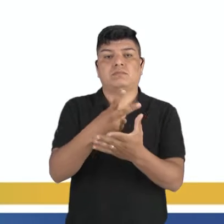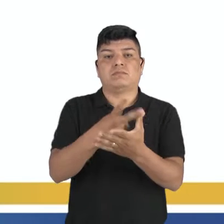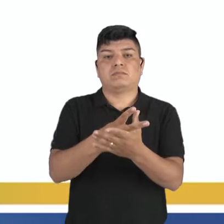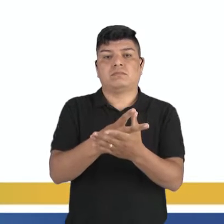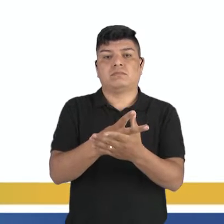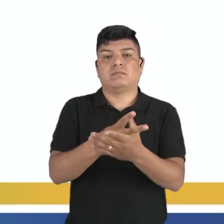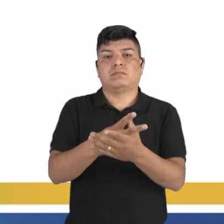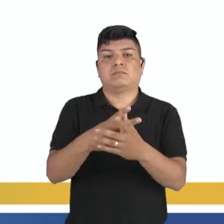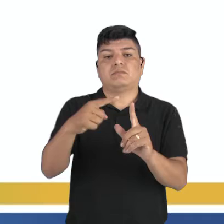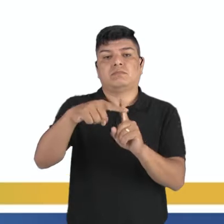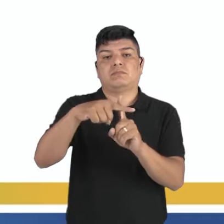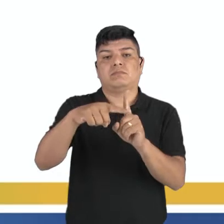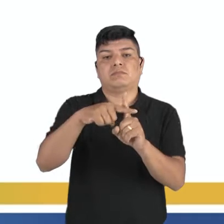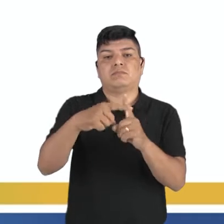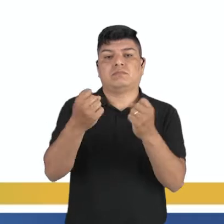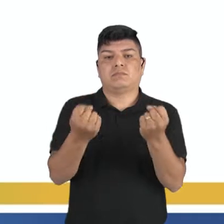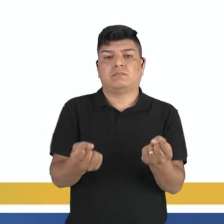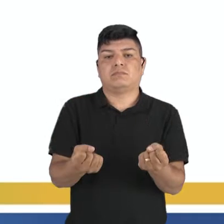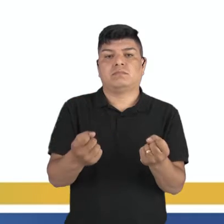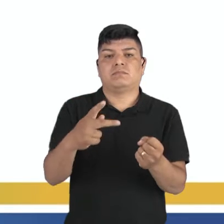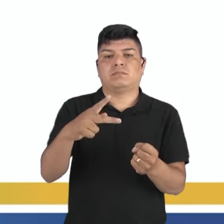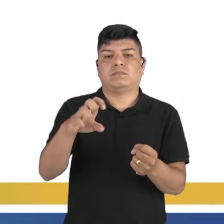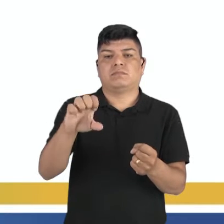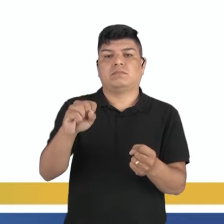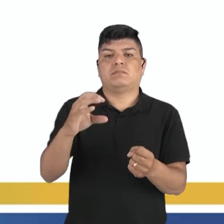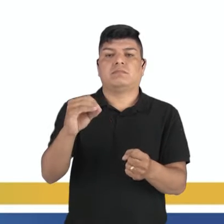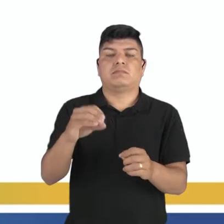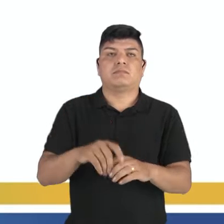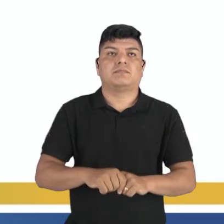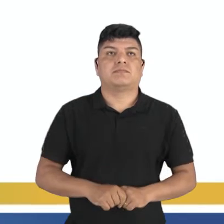sempre pelo somatório dos pesos, certo?